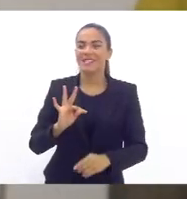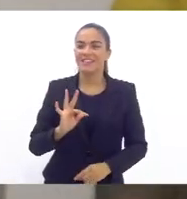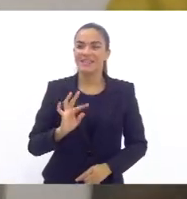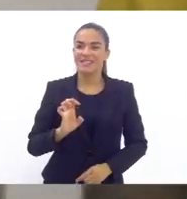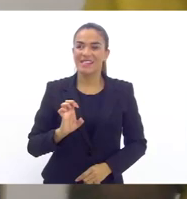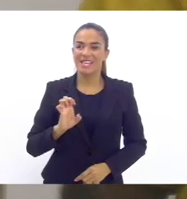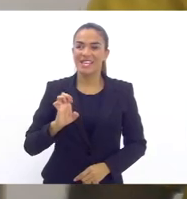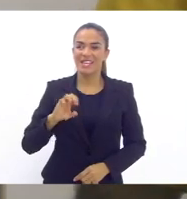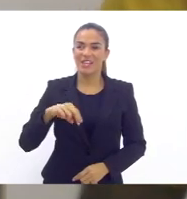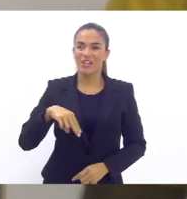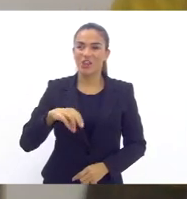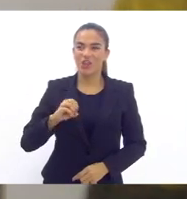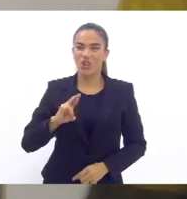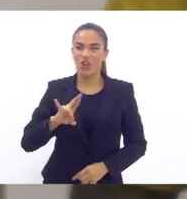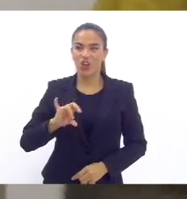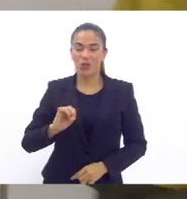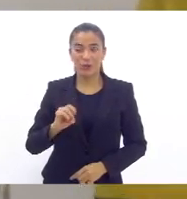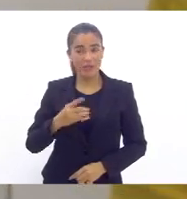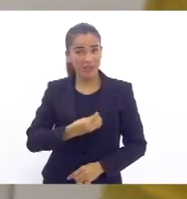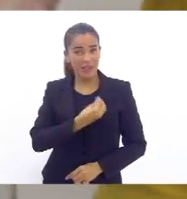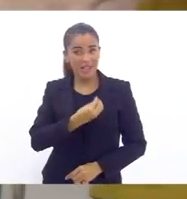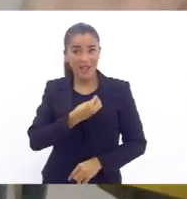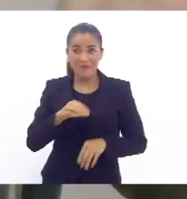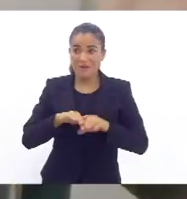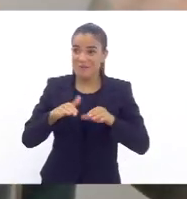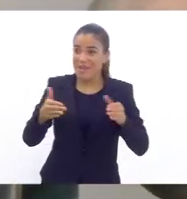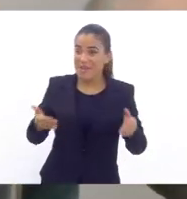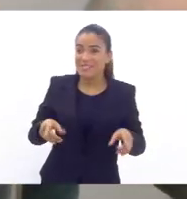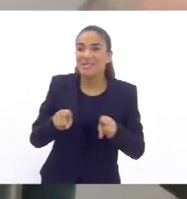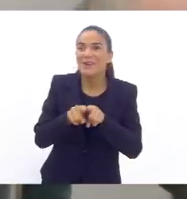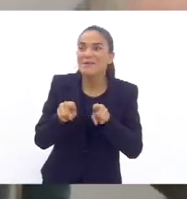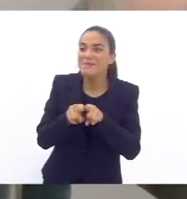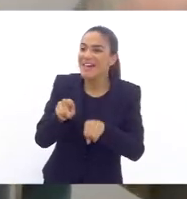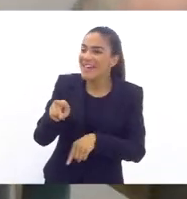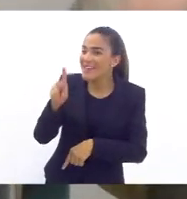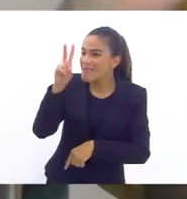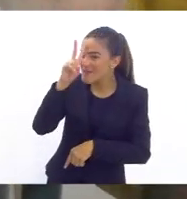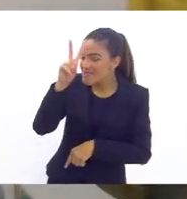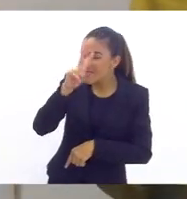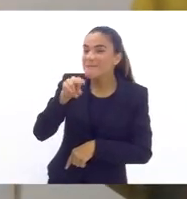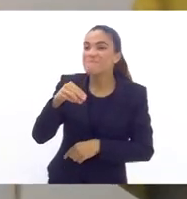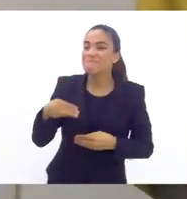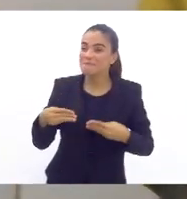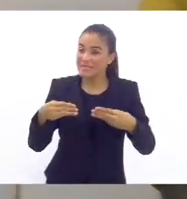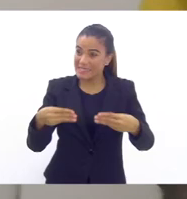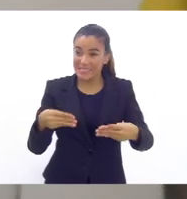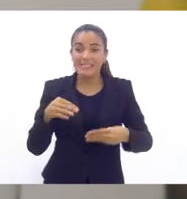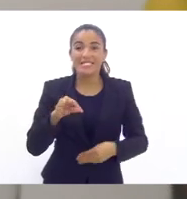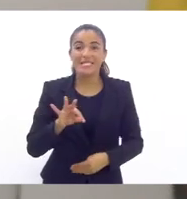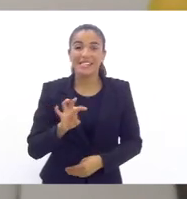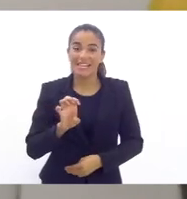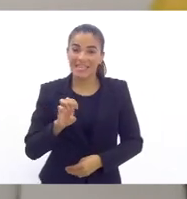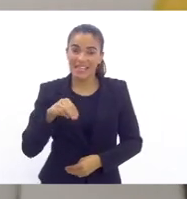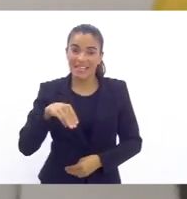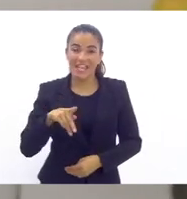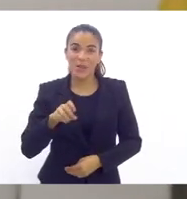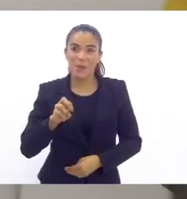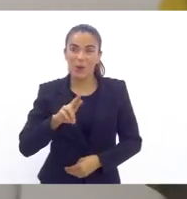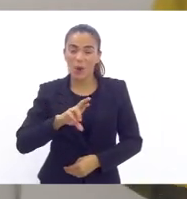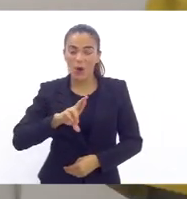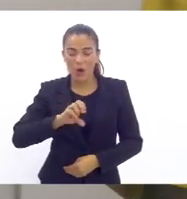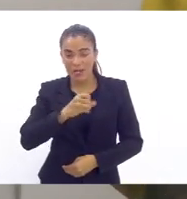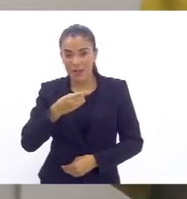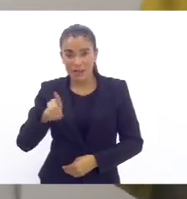Benedita da Silva e tava na mesa o ministro tempão também ministro da saúde foi é pesquisador da